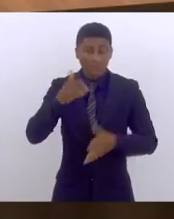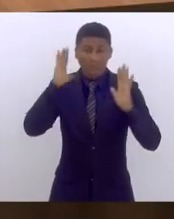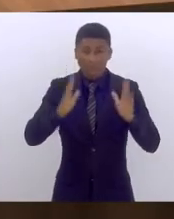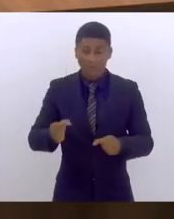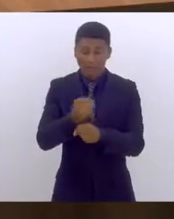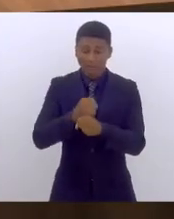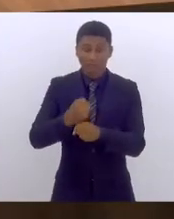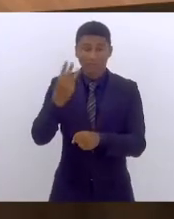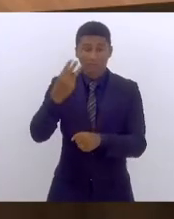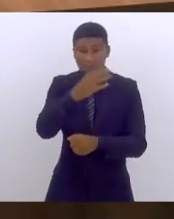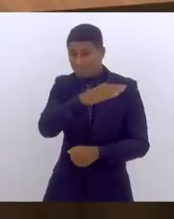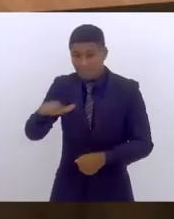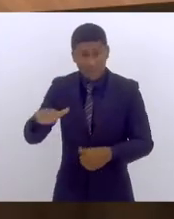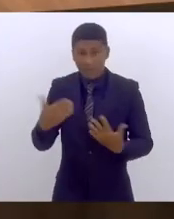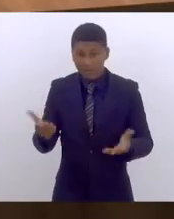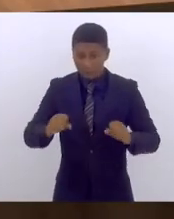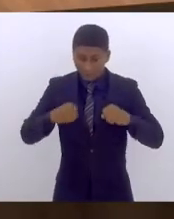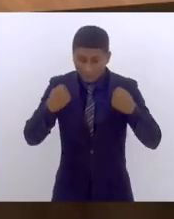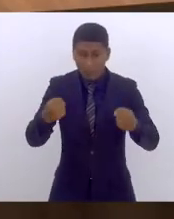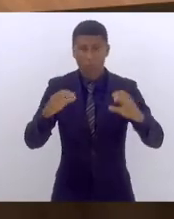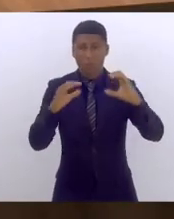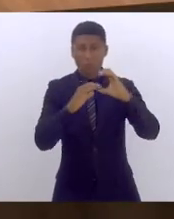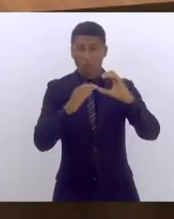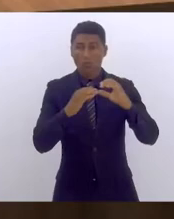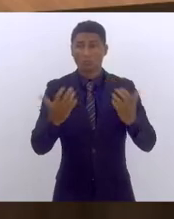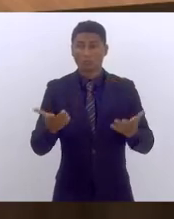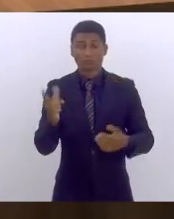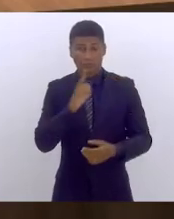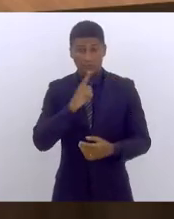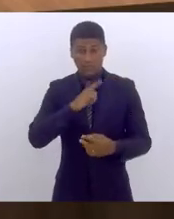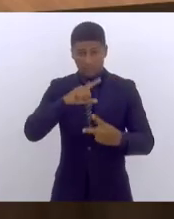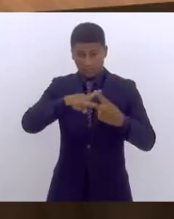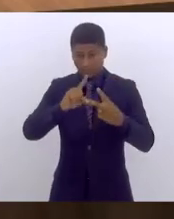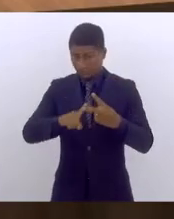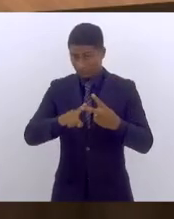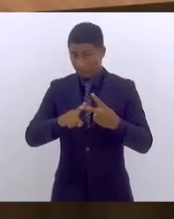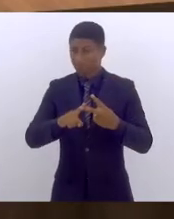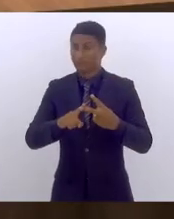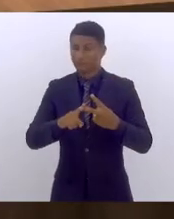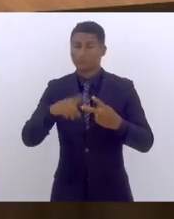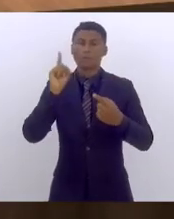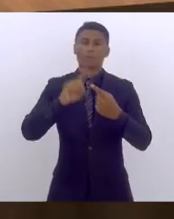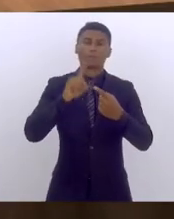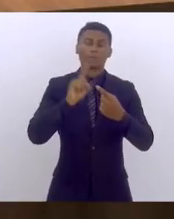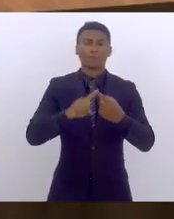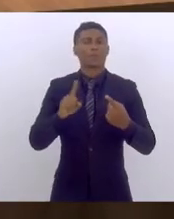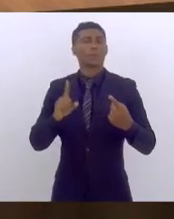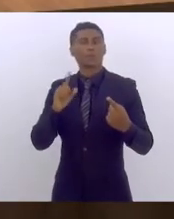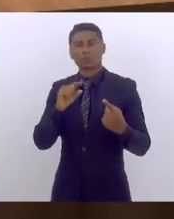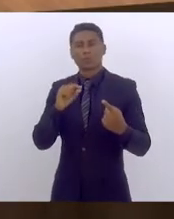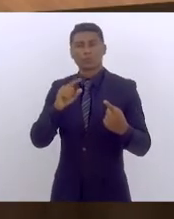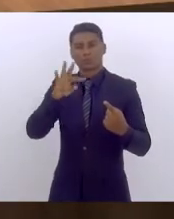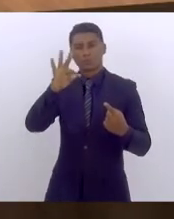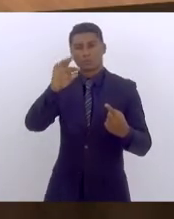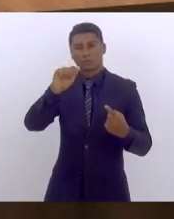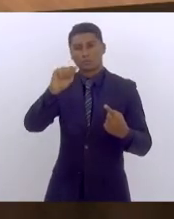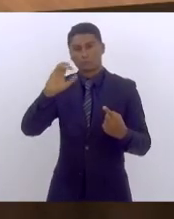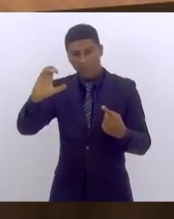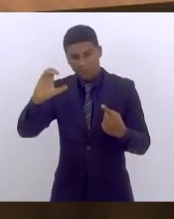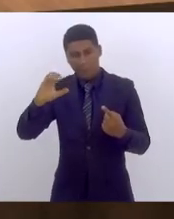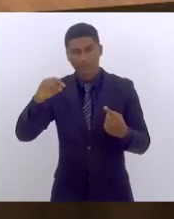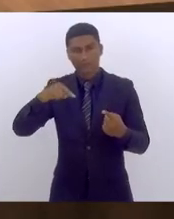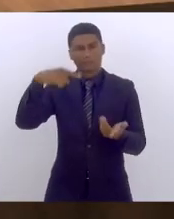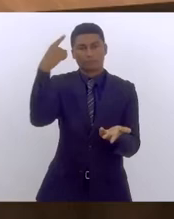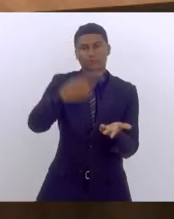em prol do concurso e com realizações. Há dois caminhos, Márcio Garcia. Um deles é em relação ao TAC,